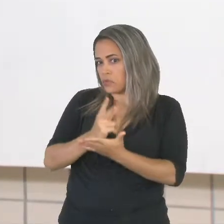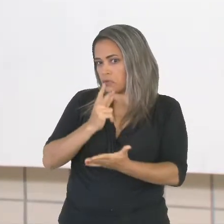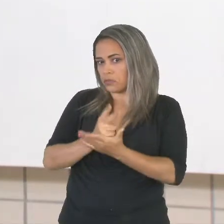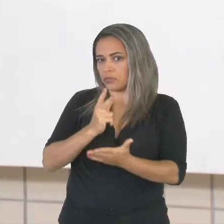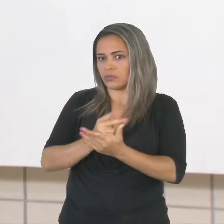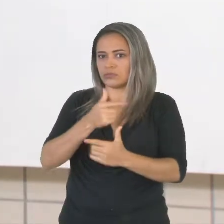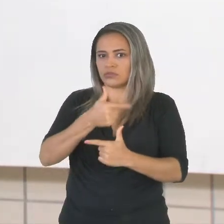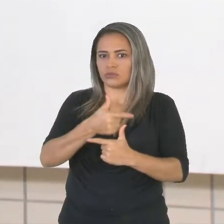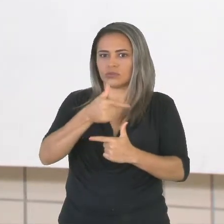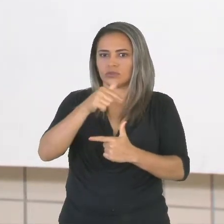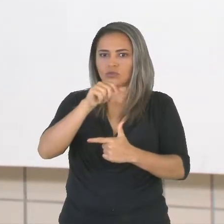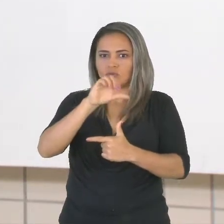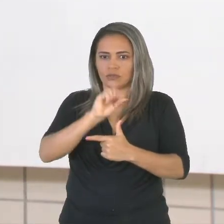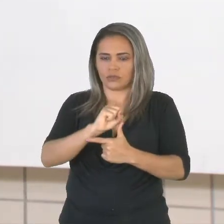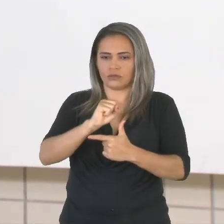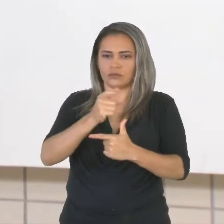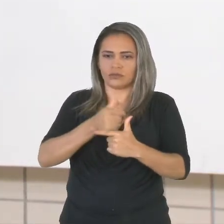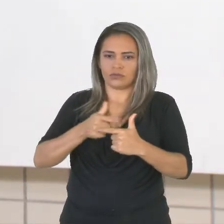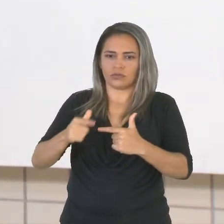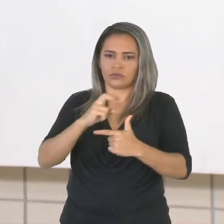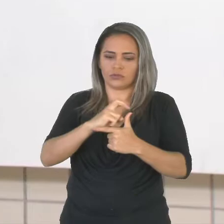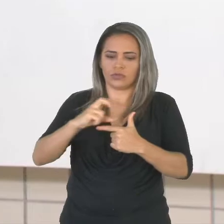500.